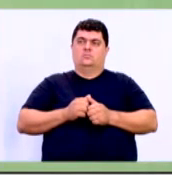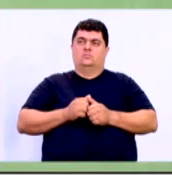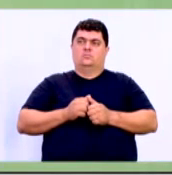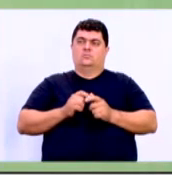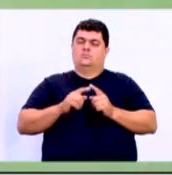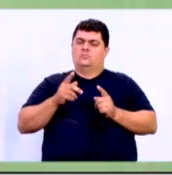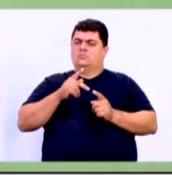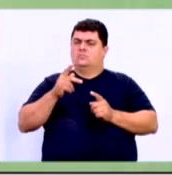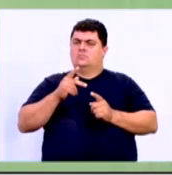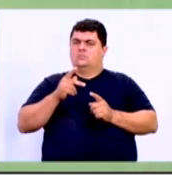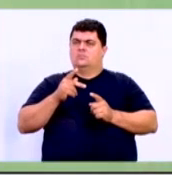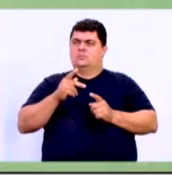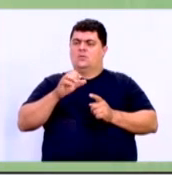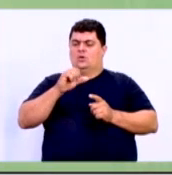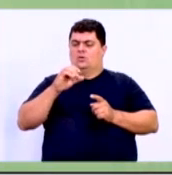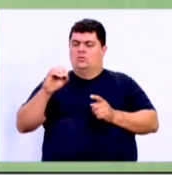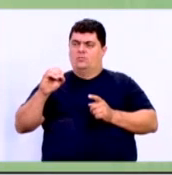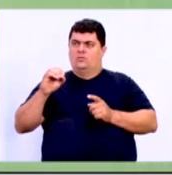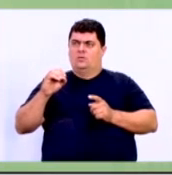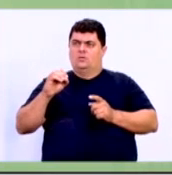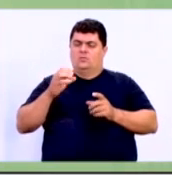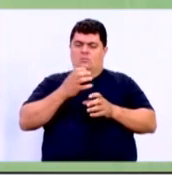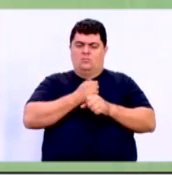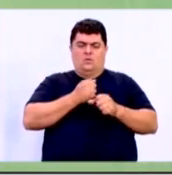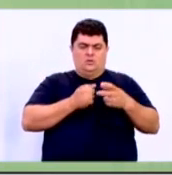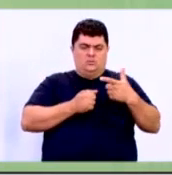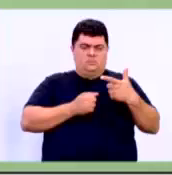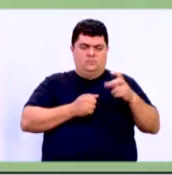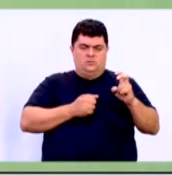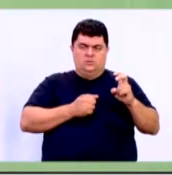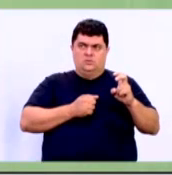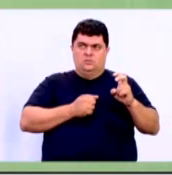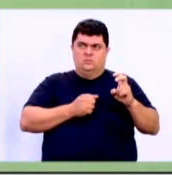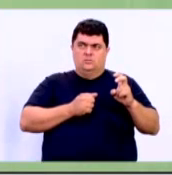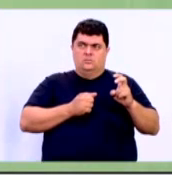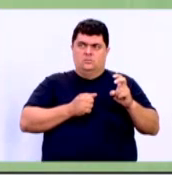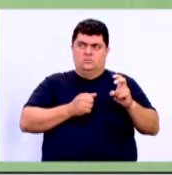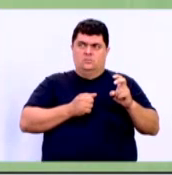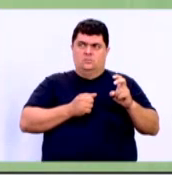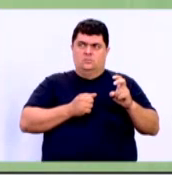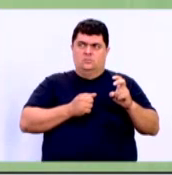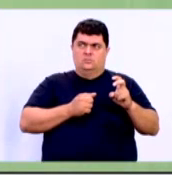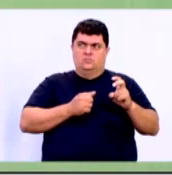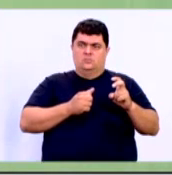professor, 90 mais 25 vai dar